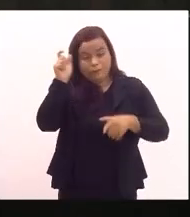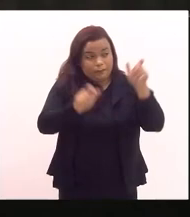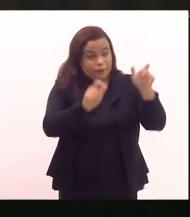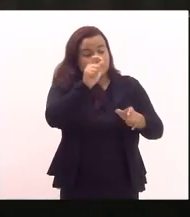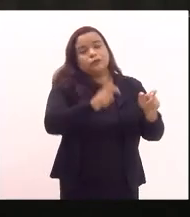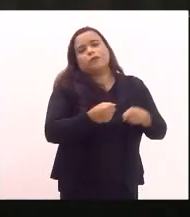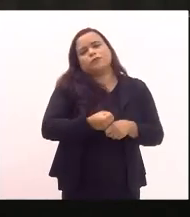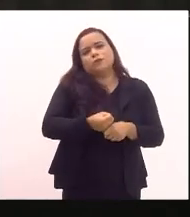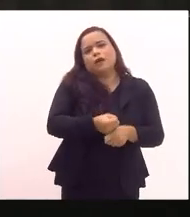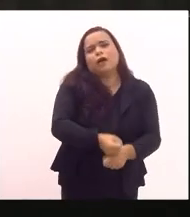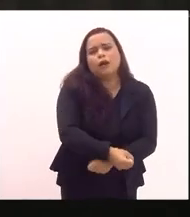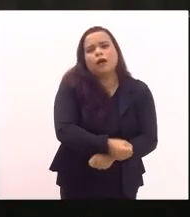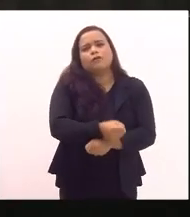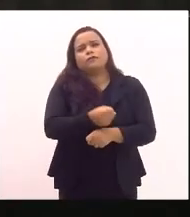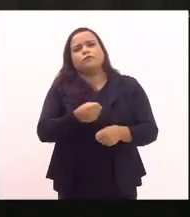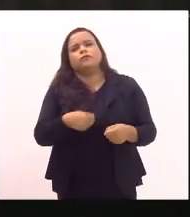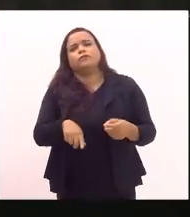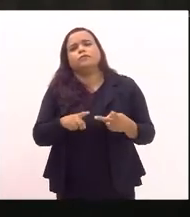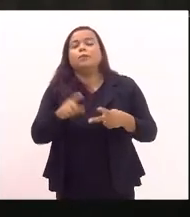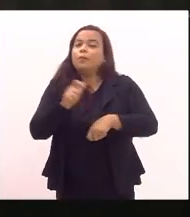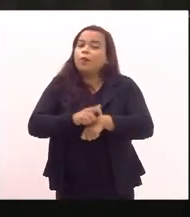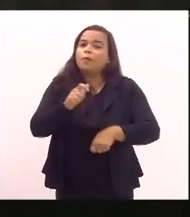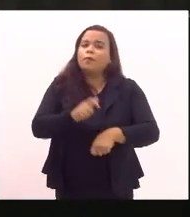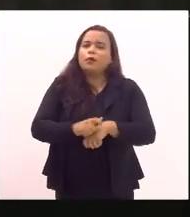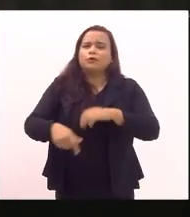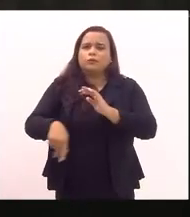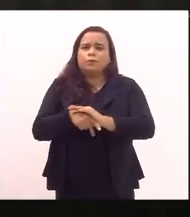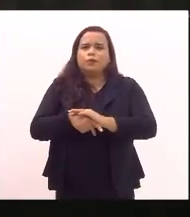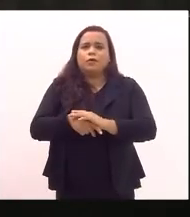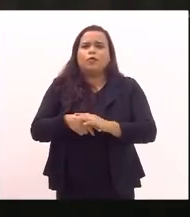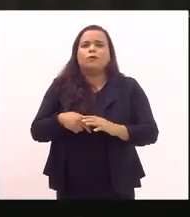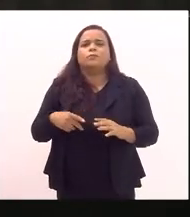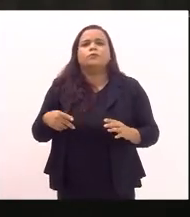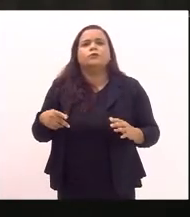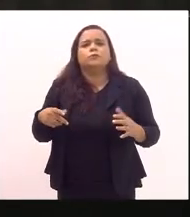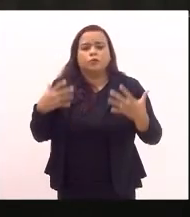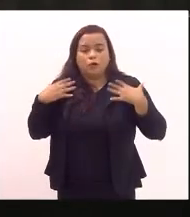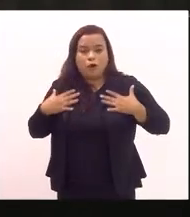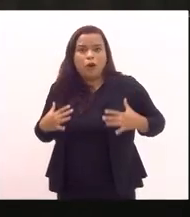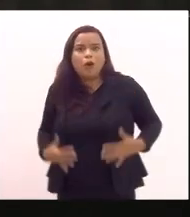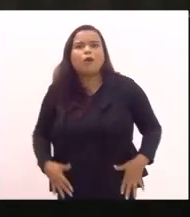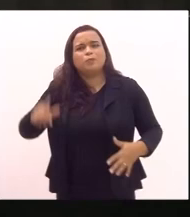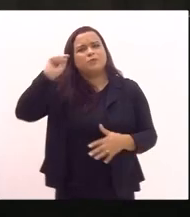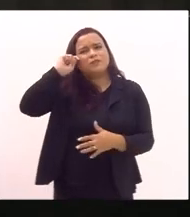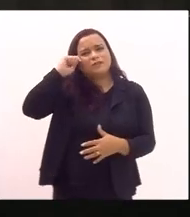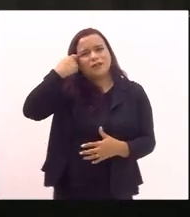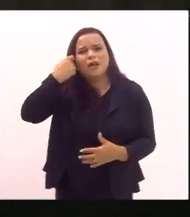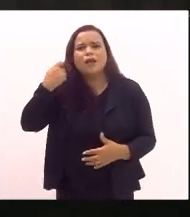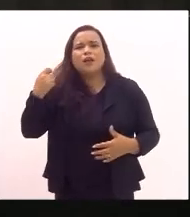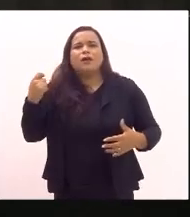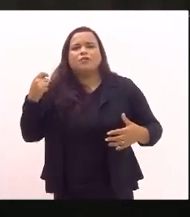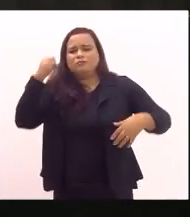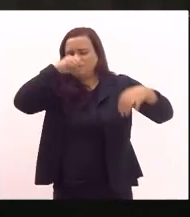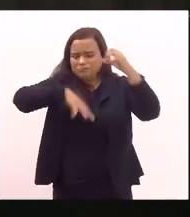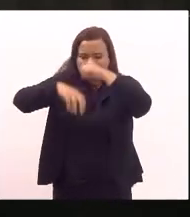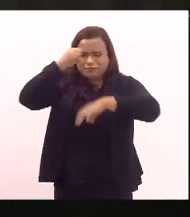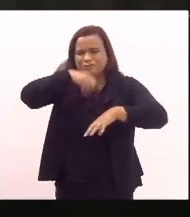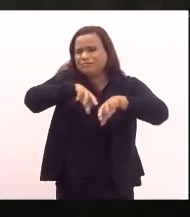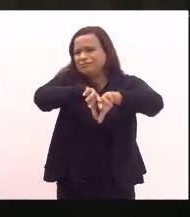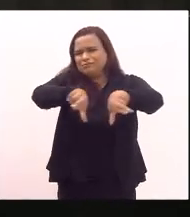escravizadas naquele momento de extrema brutalização os corpos negros de cerceamento